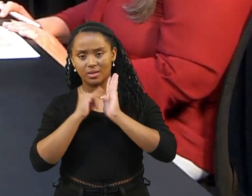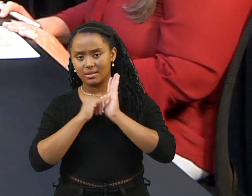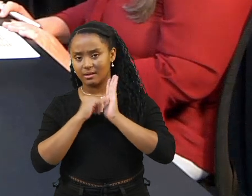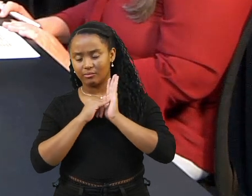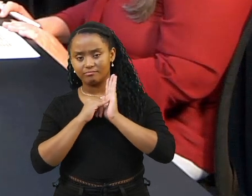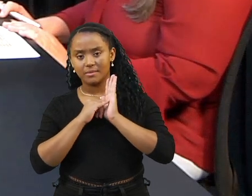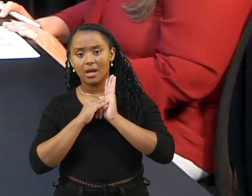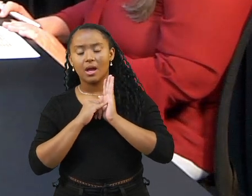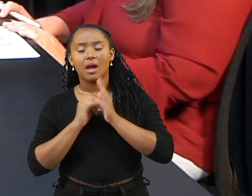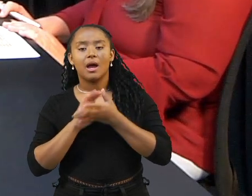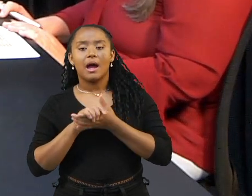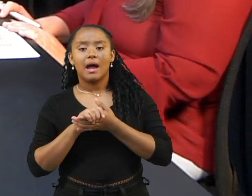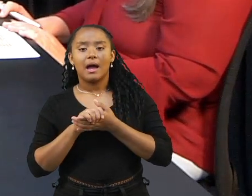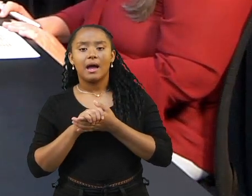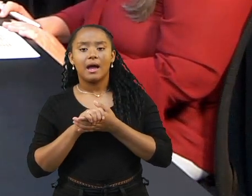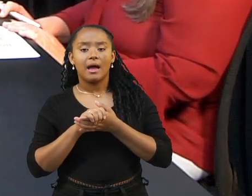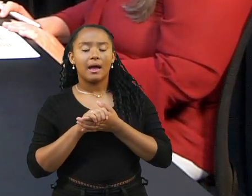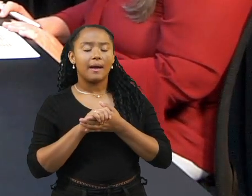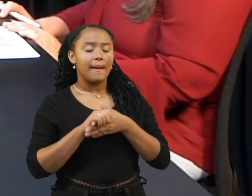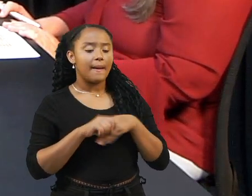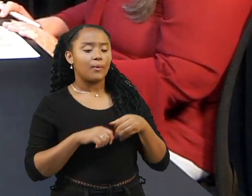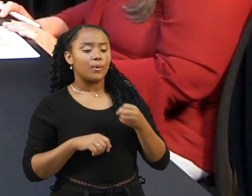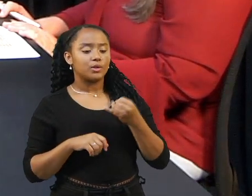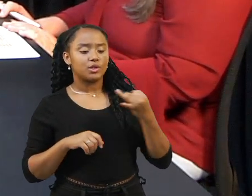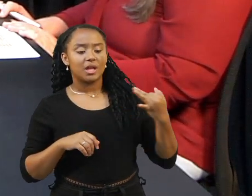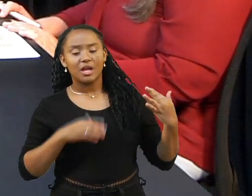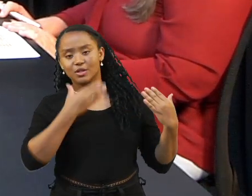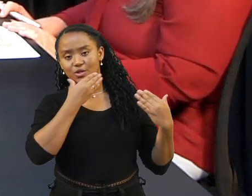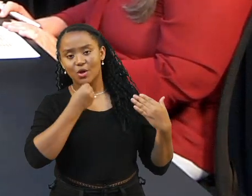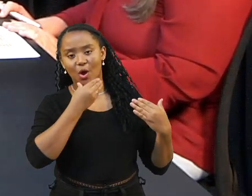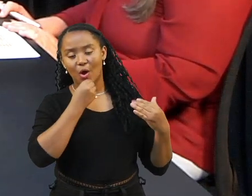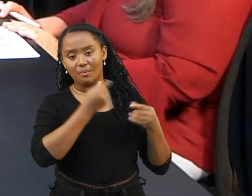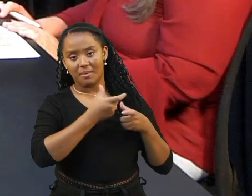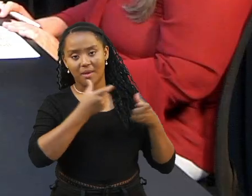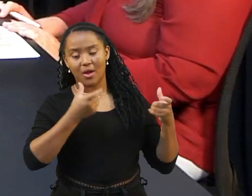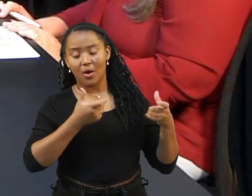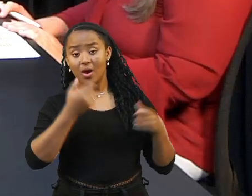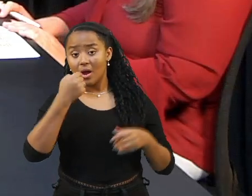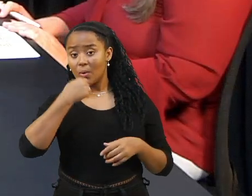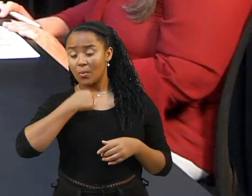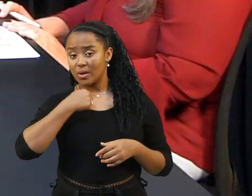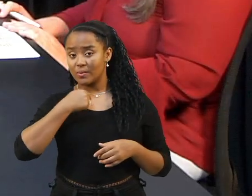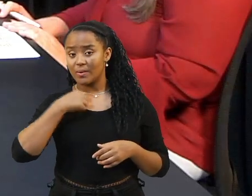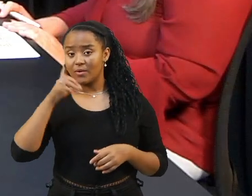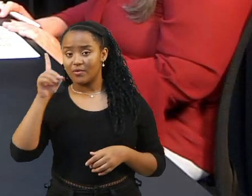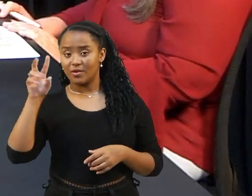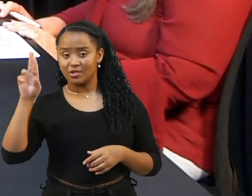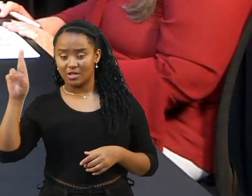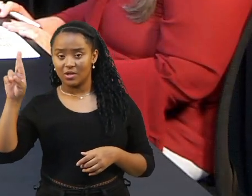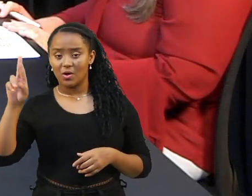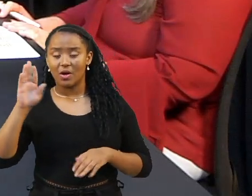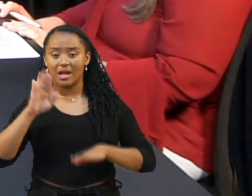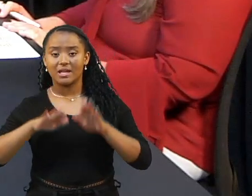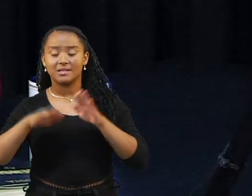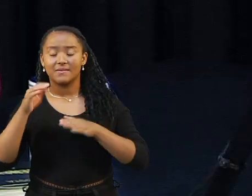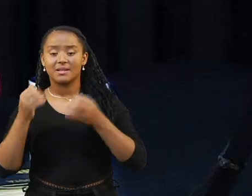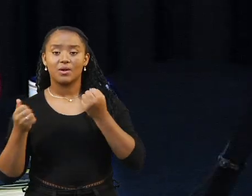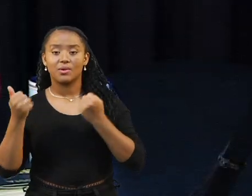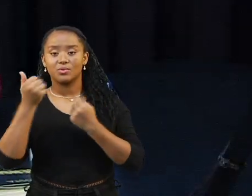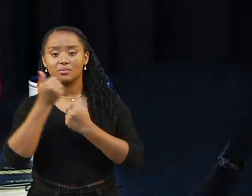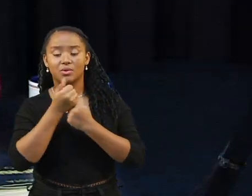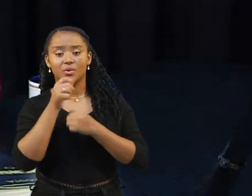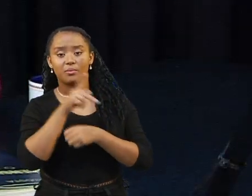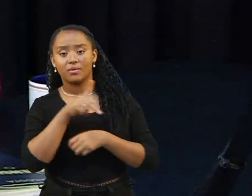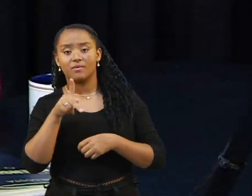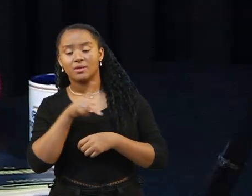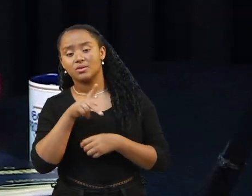sejam, o público masculino é maior. Quando eu fui diretora, às vezes eu ia substituir o